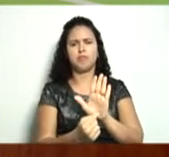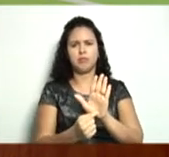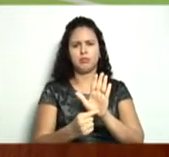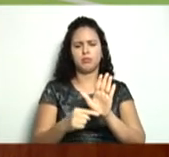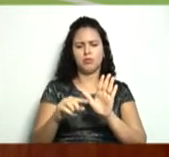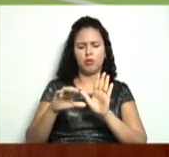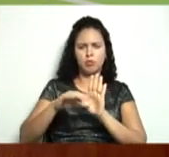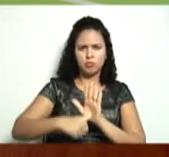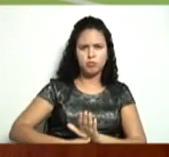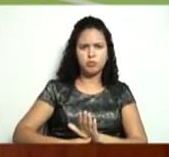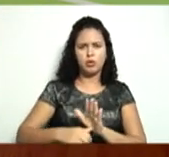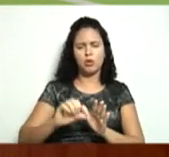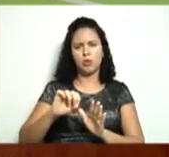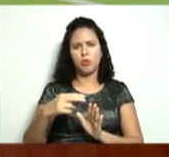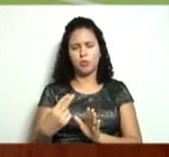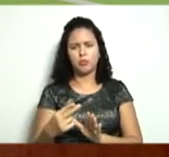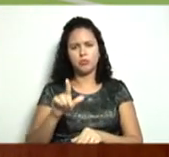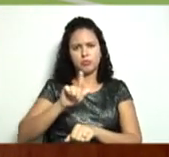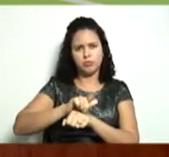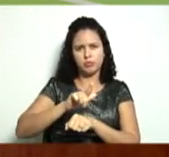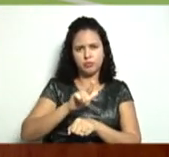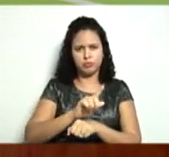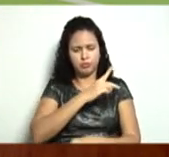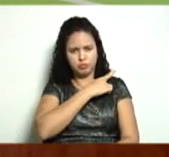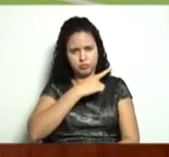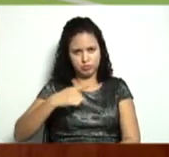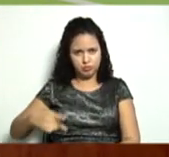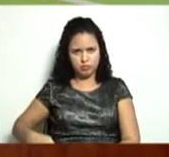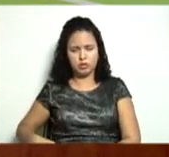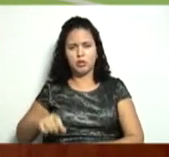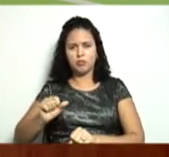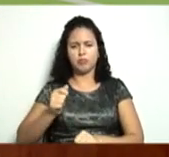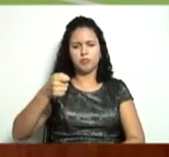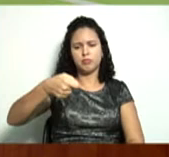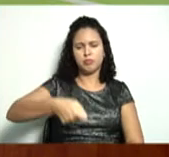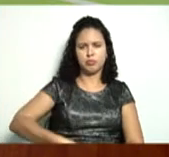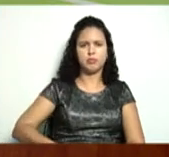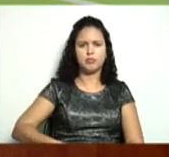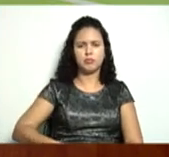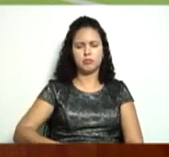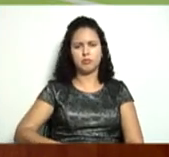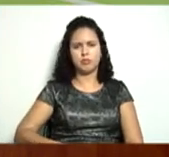má-fé do gestor, do presidente, ele vai sim ser responsabilizado aí